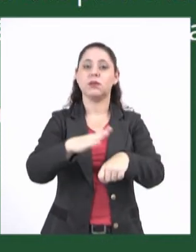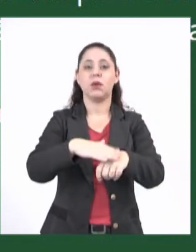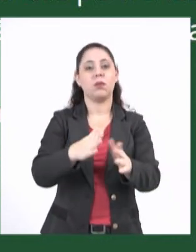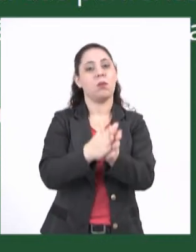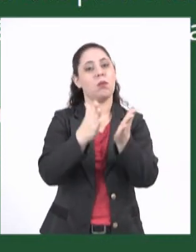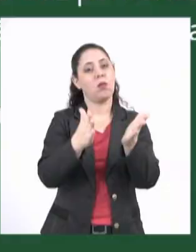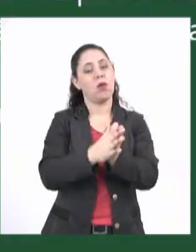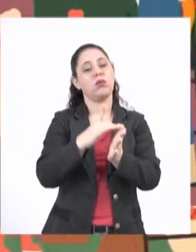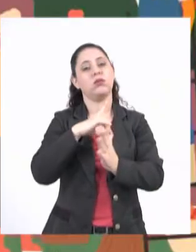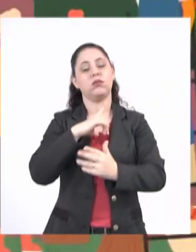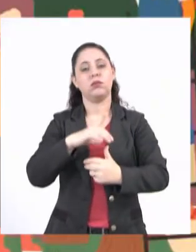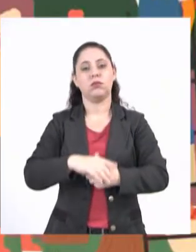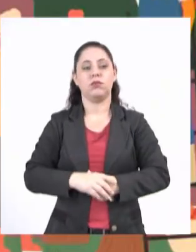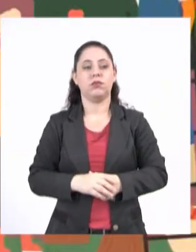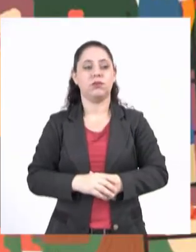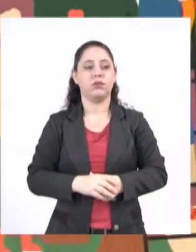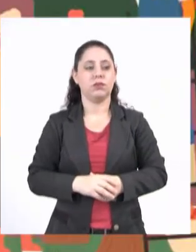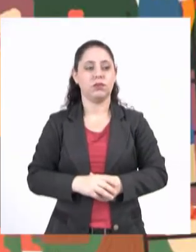do município.